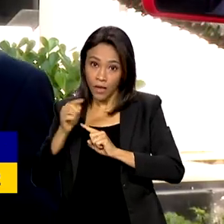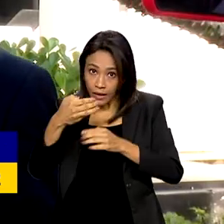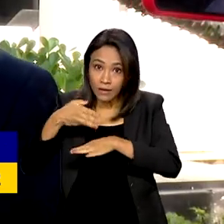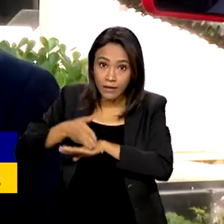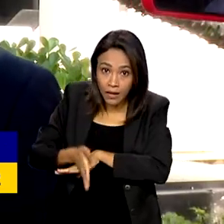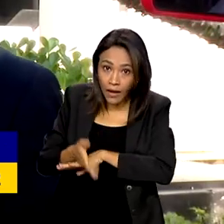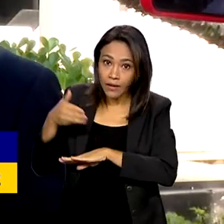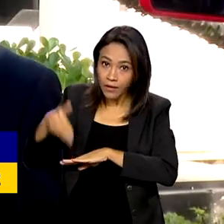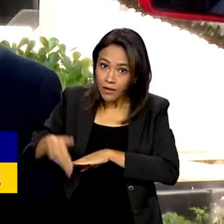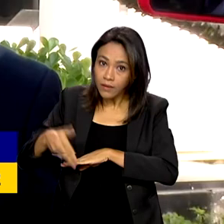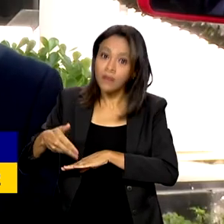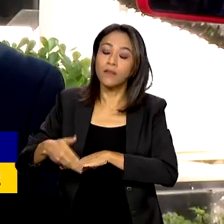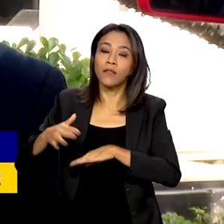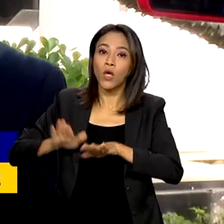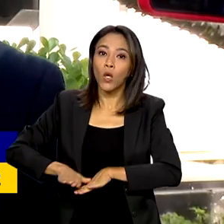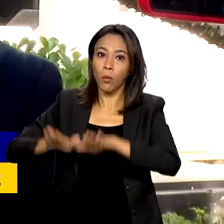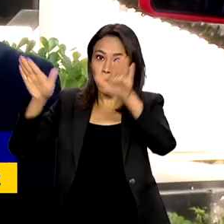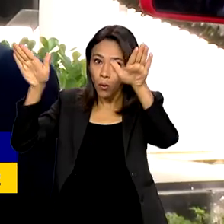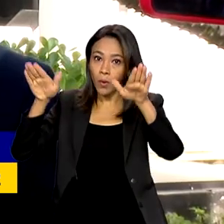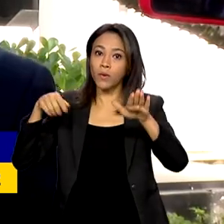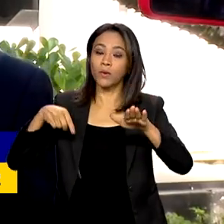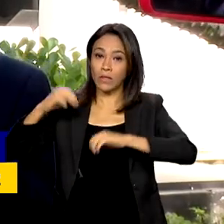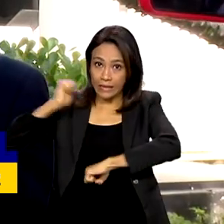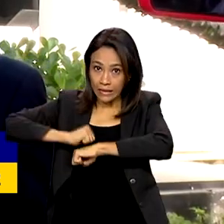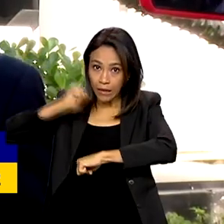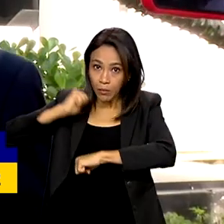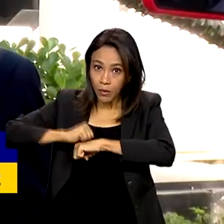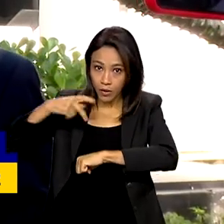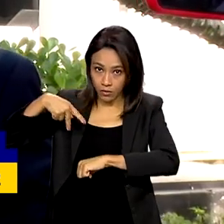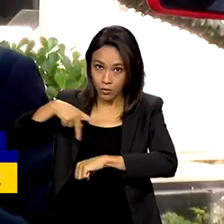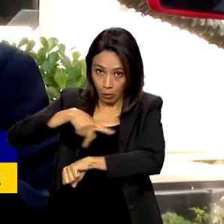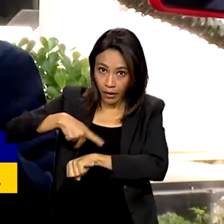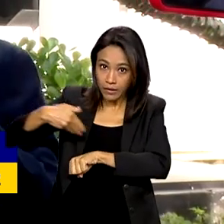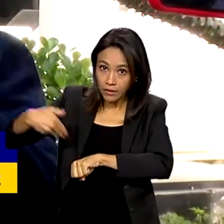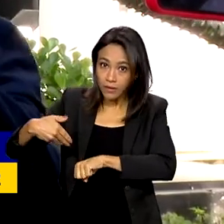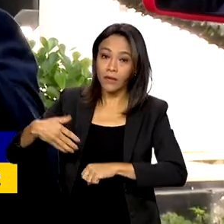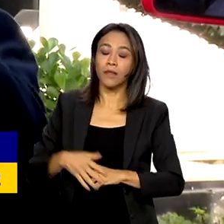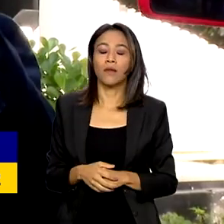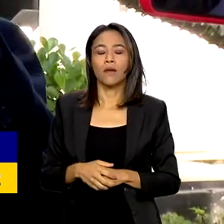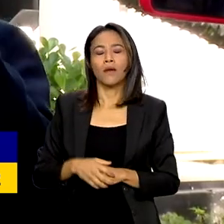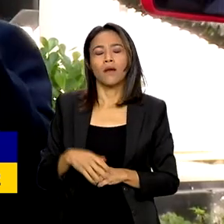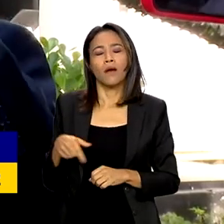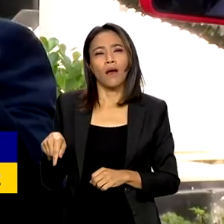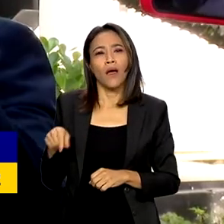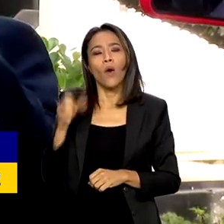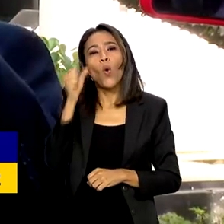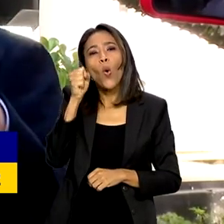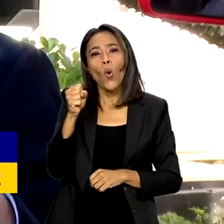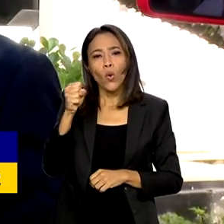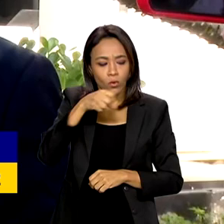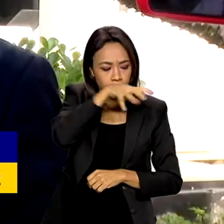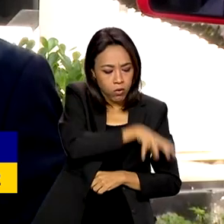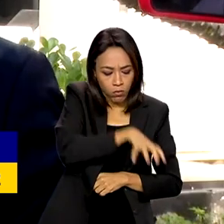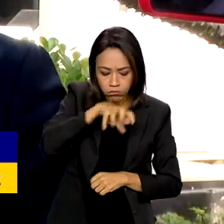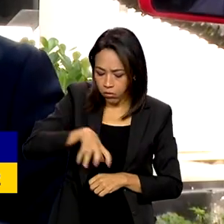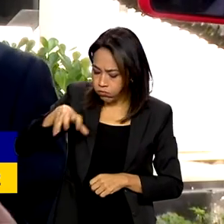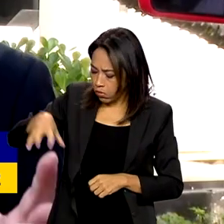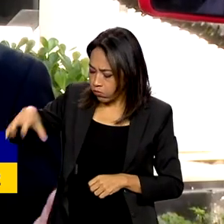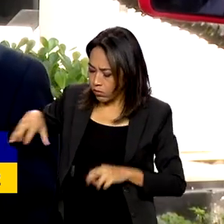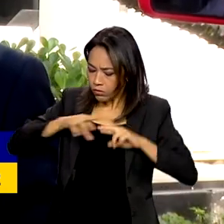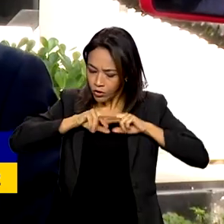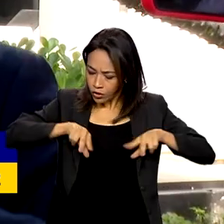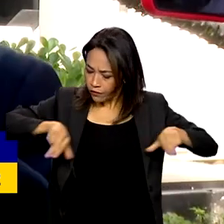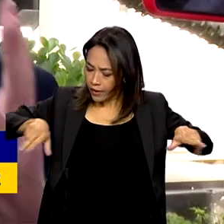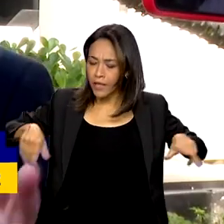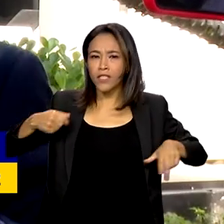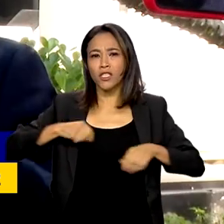aí para olhar um aeroporto de Singapura, vocês vão ver que ela é feita em 8 espaços temáticos diferentes, tem uma floresta,